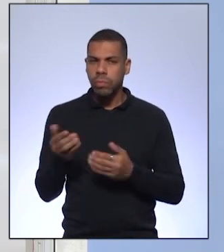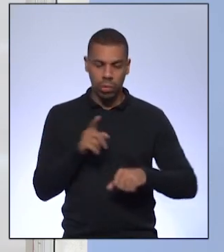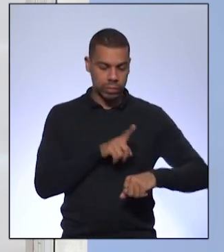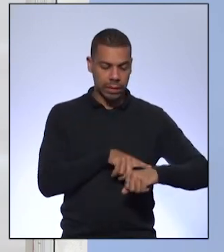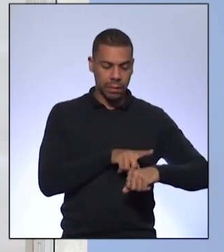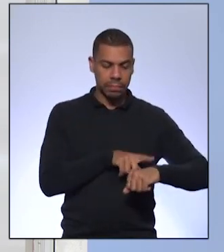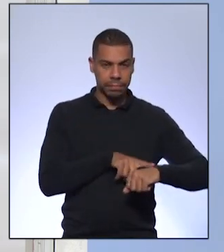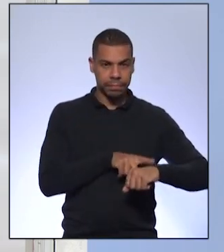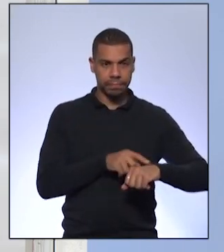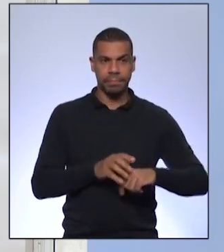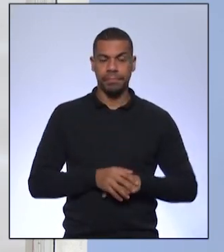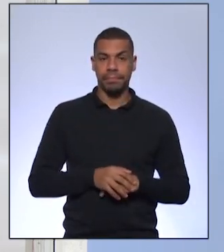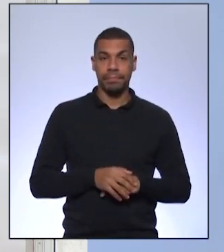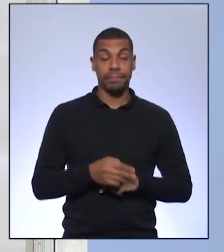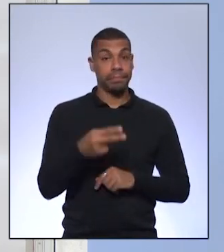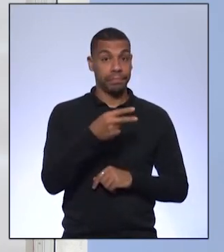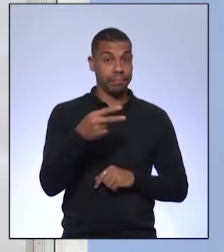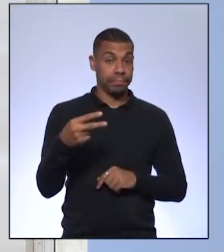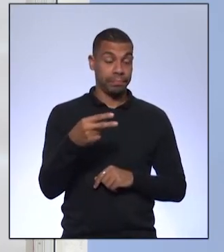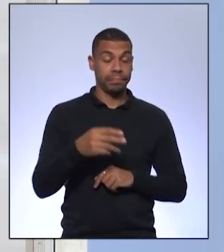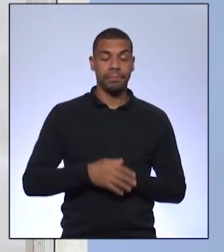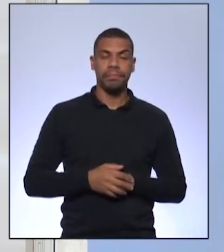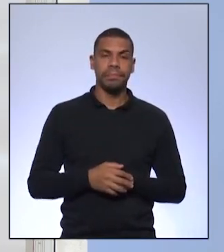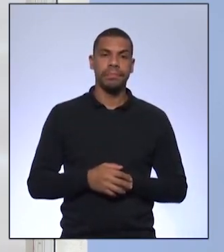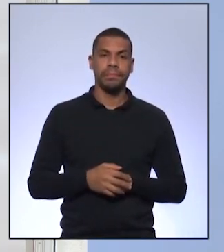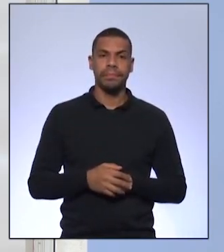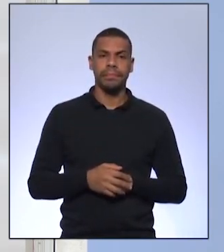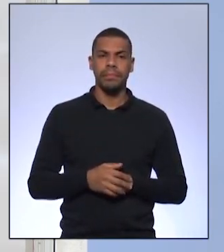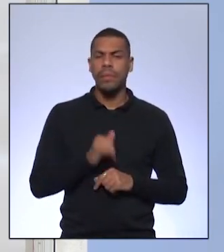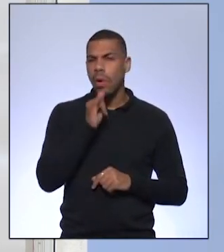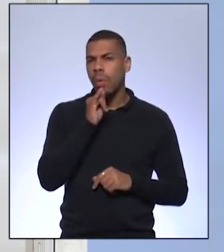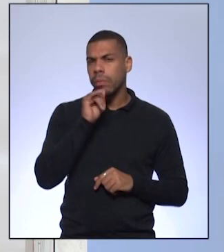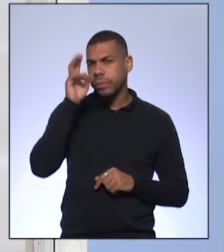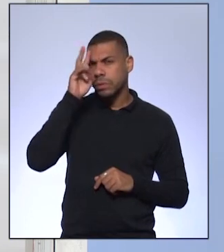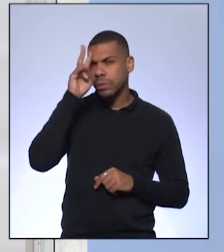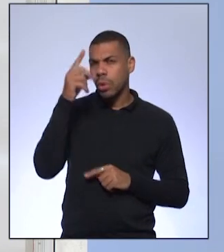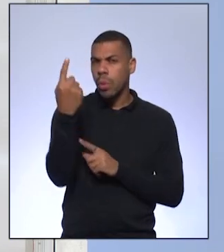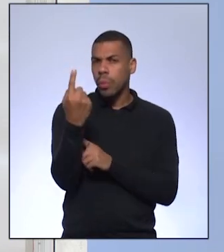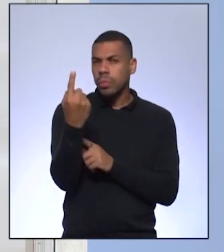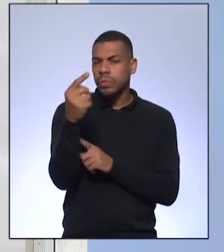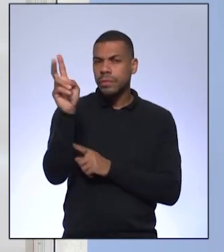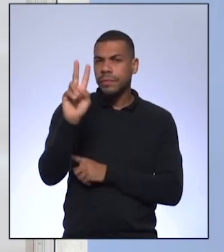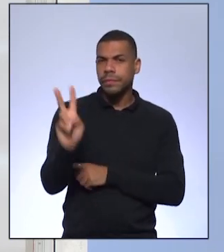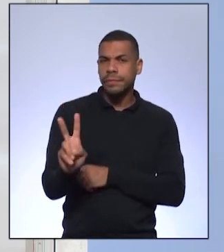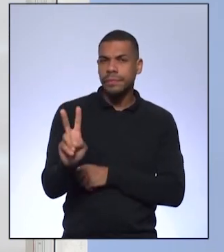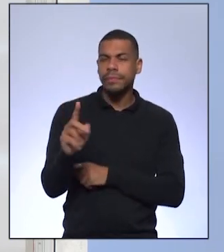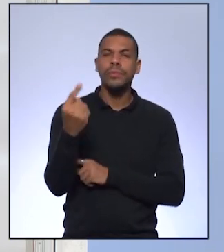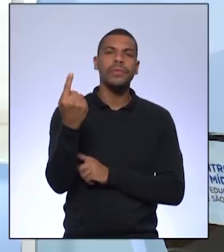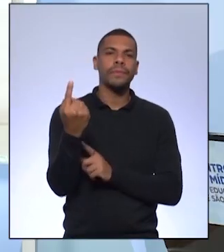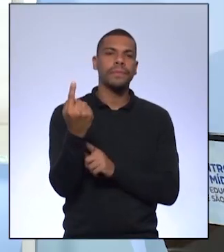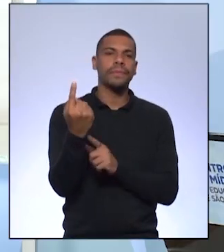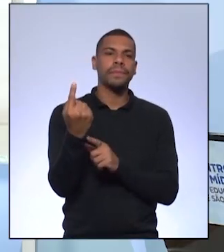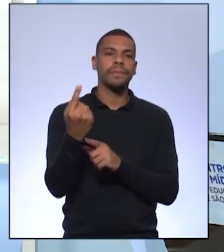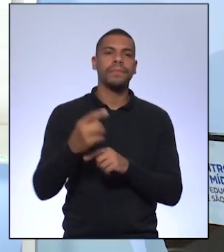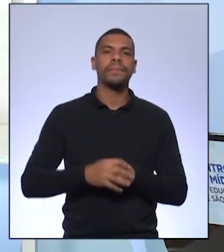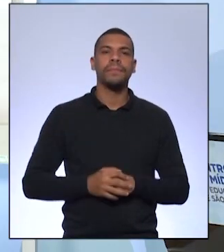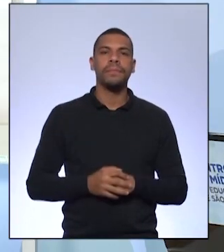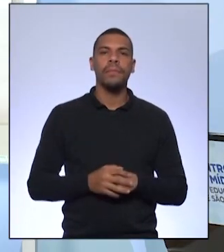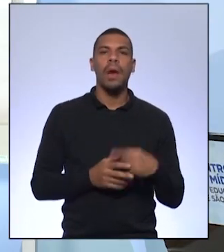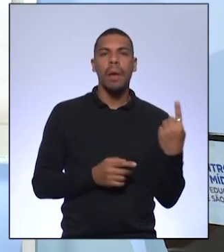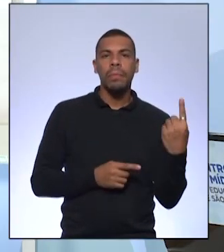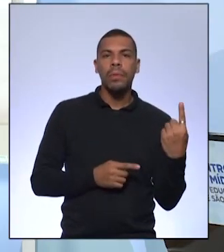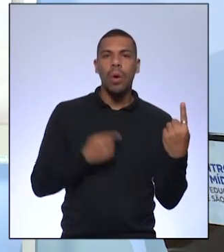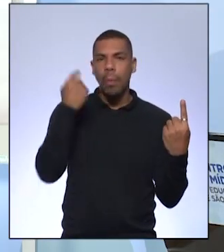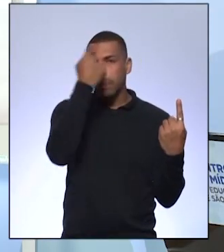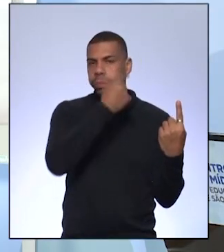tempo, assim como... E aí, o que acontece? Eu peguei um dos valores que são atribuídos lá, ou seja, para a primeira hora